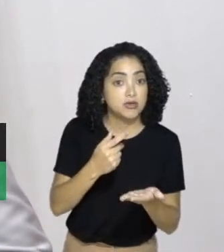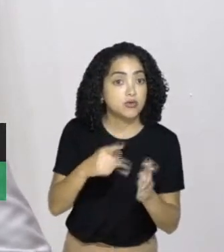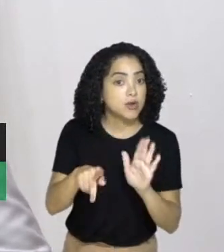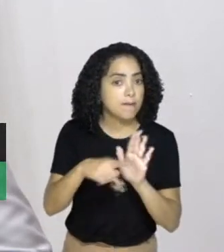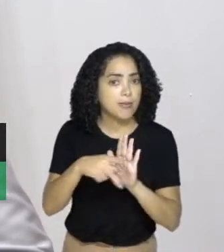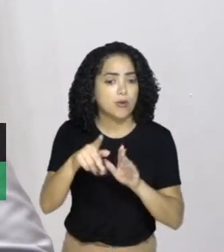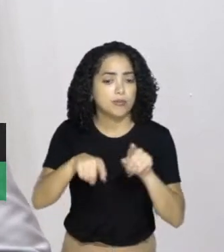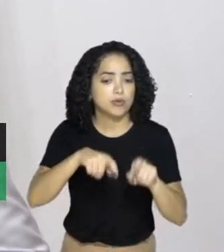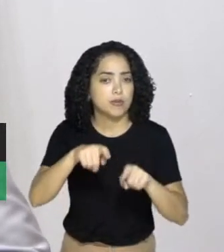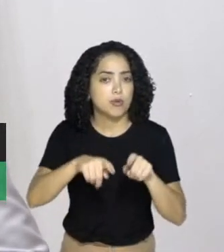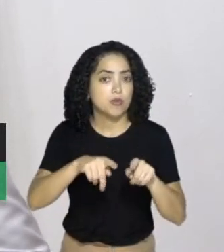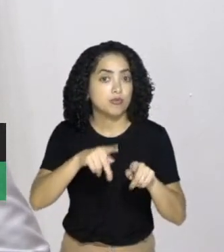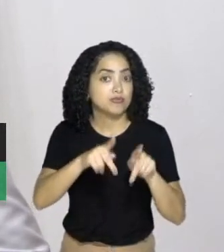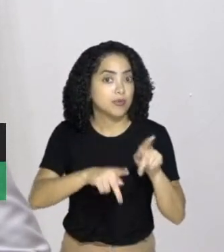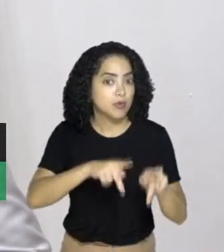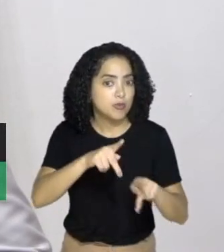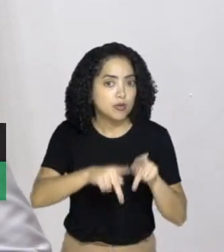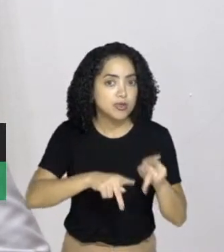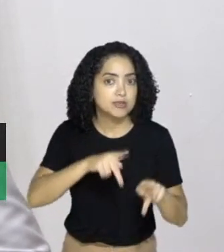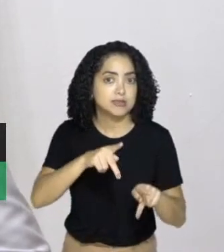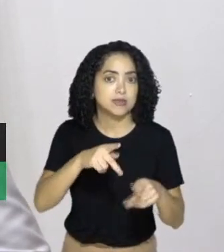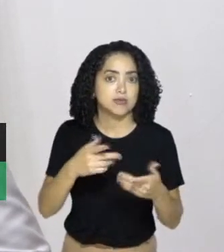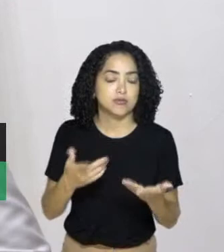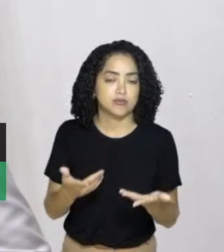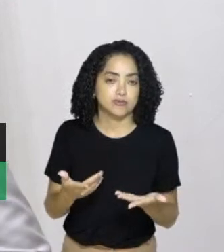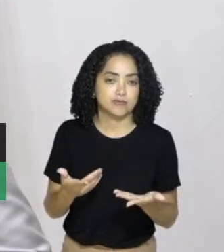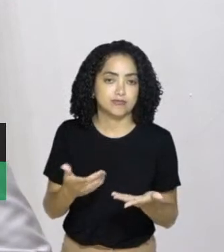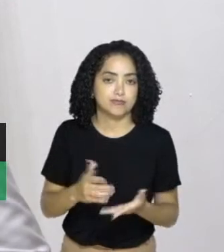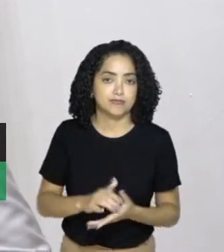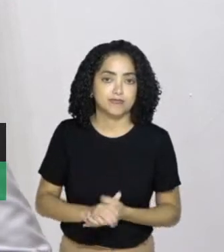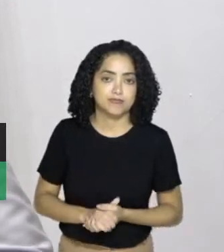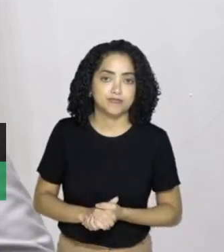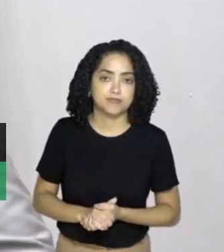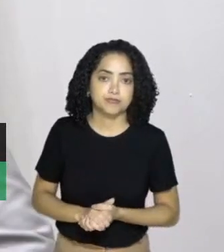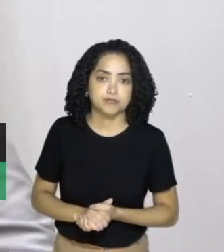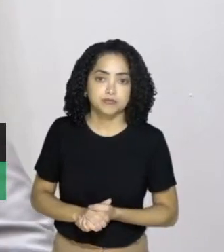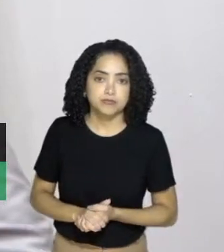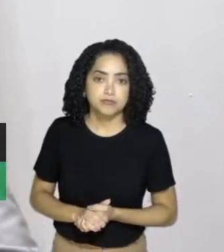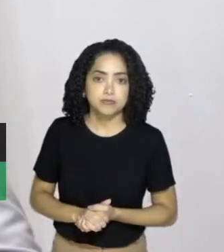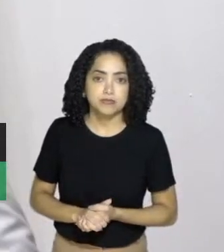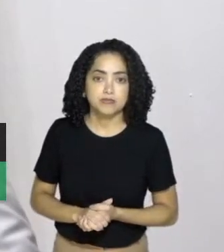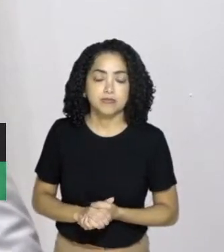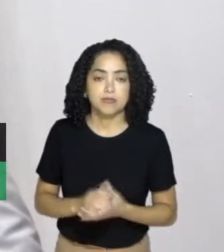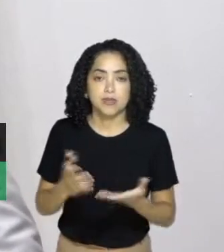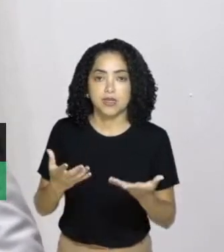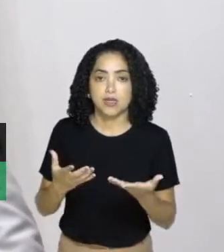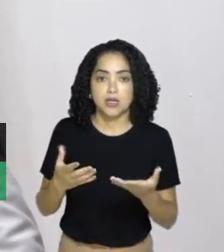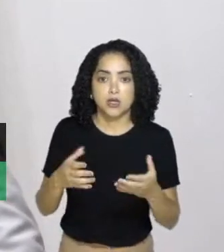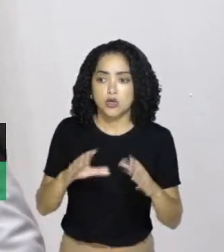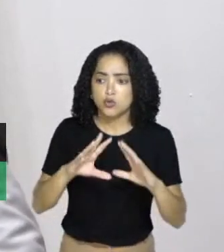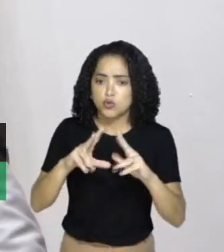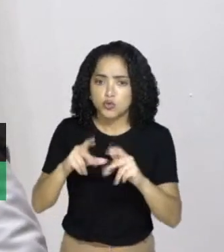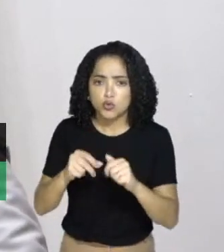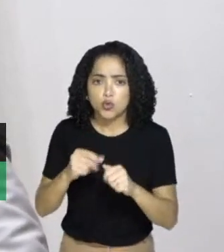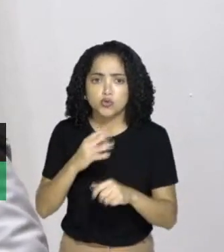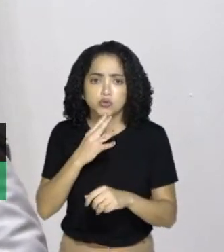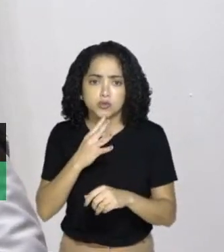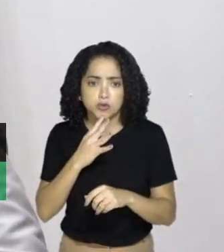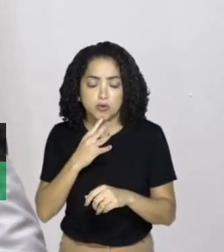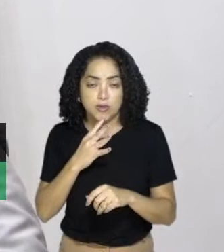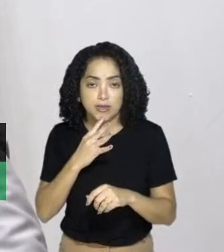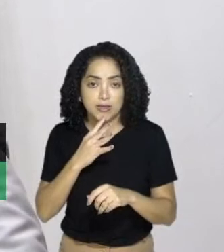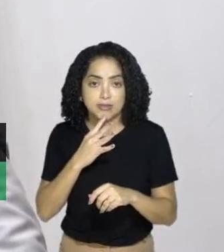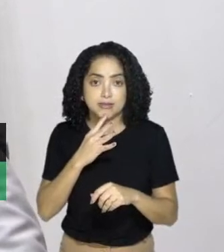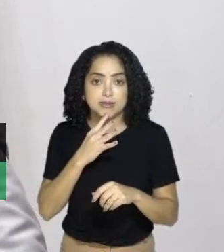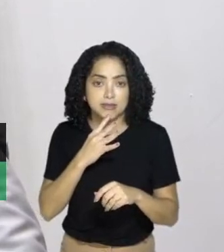recebendo do grupo de amigos, que eu acredito que isso faça parte de uma confraria secreta, só pode, porque todos se conhecem, estão interligados entre si